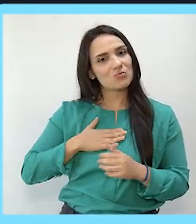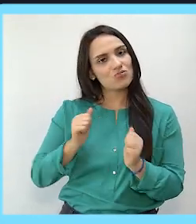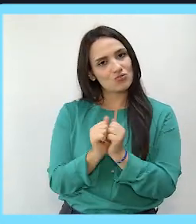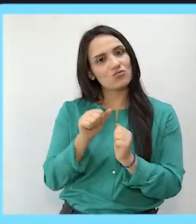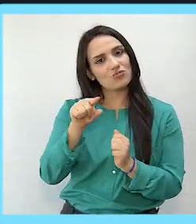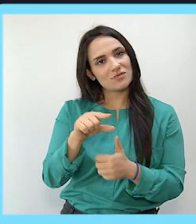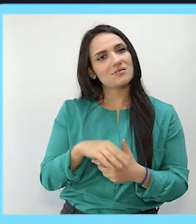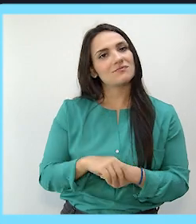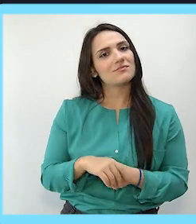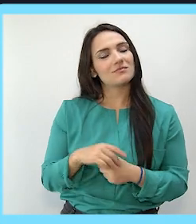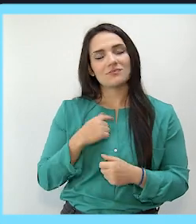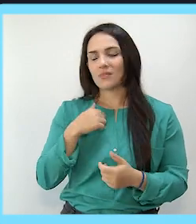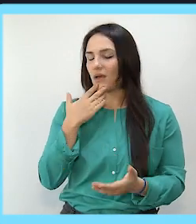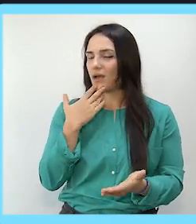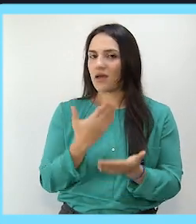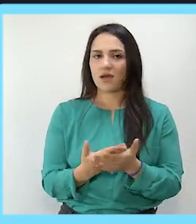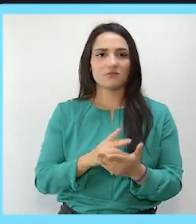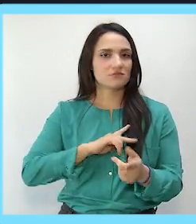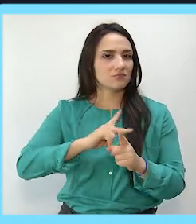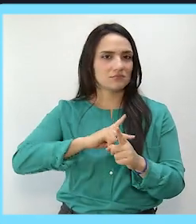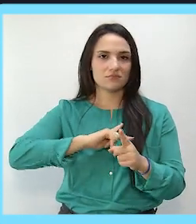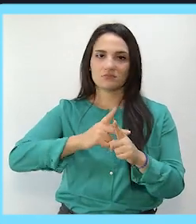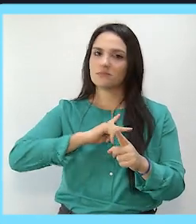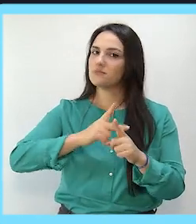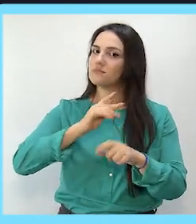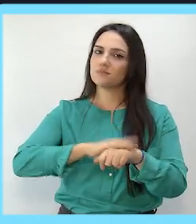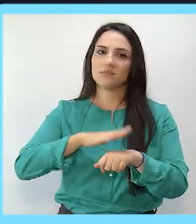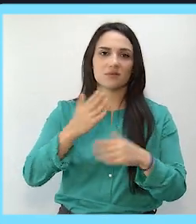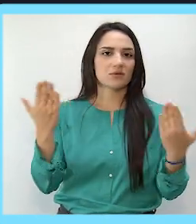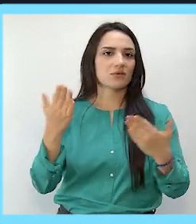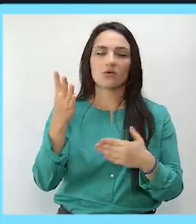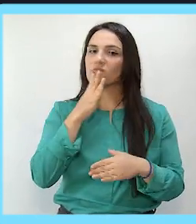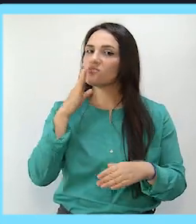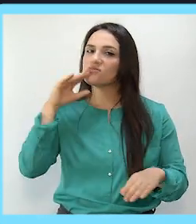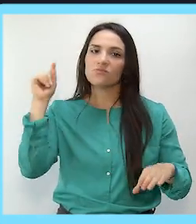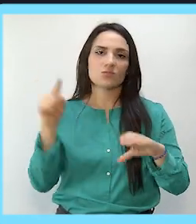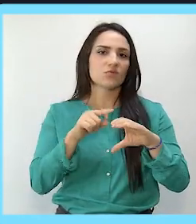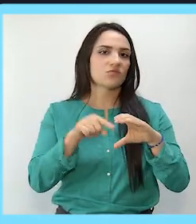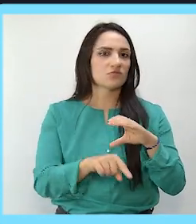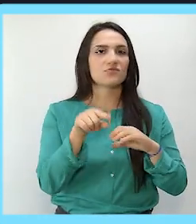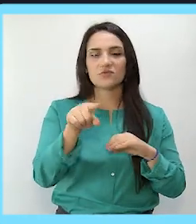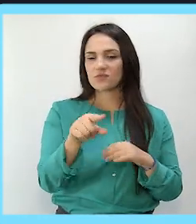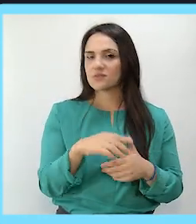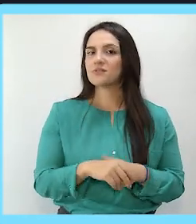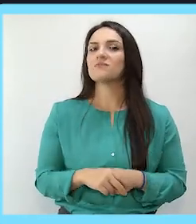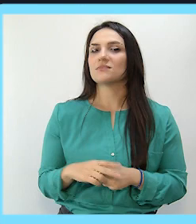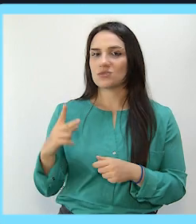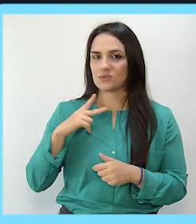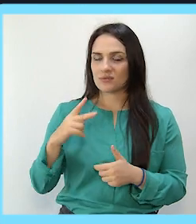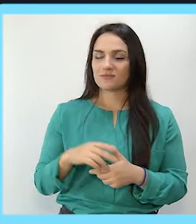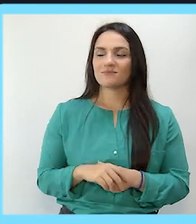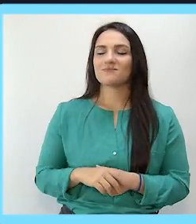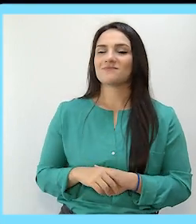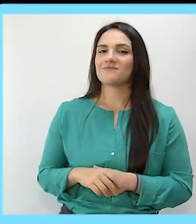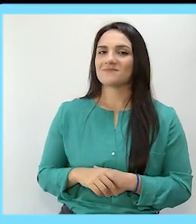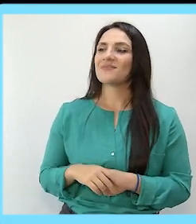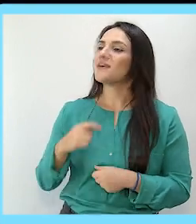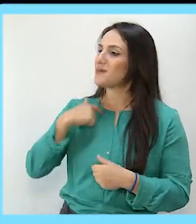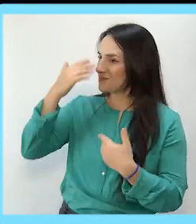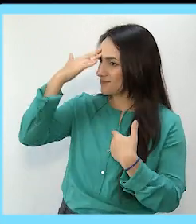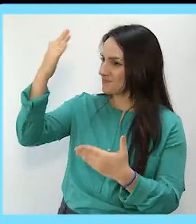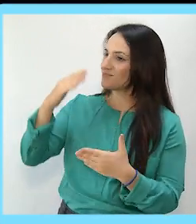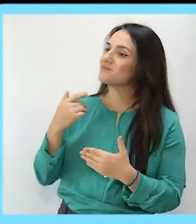entrevistá-la. Já era teu admirador, agora admiro mais ainda, né? Porque conheci um pouco mais desse lado pessoal. Tá certo? Obrigado. Eu